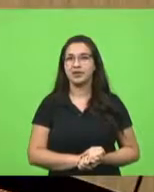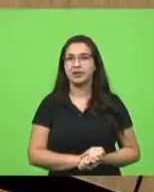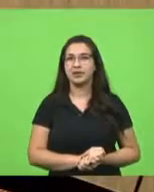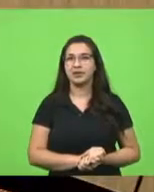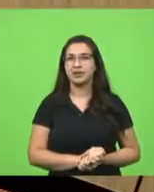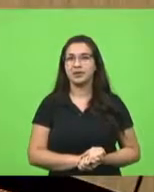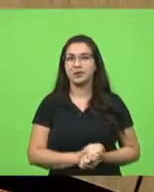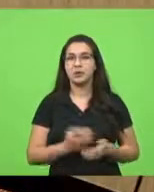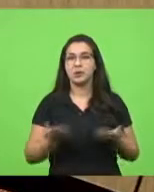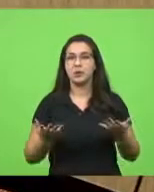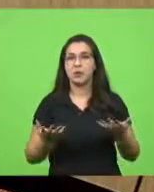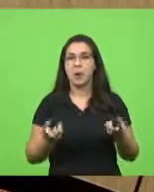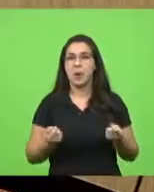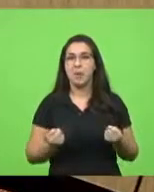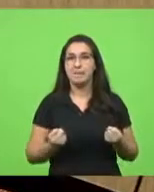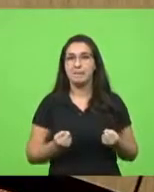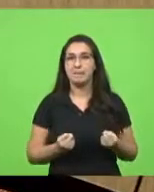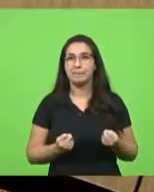E passamos, então,